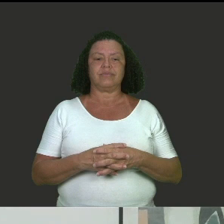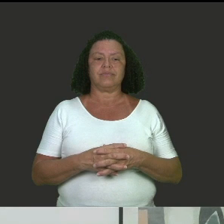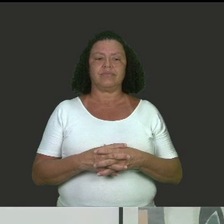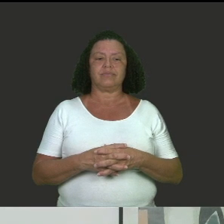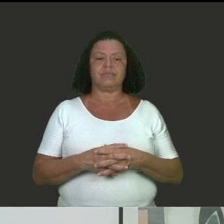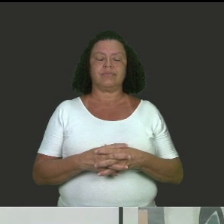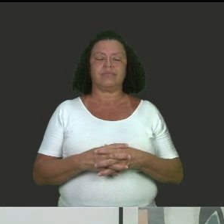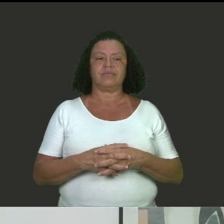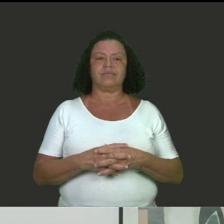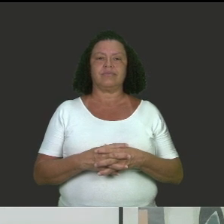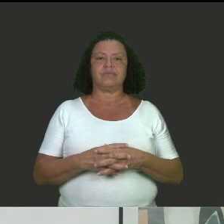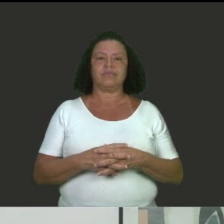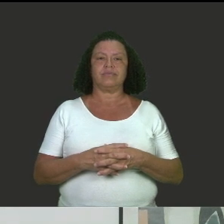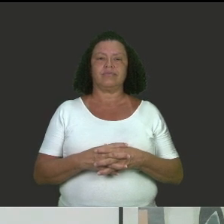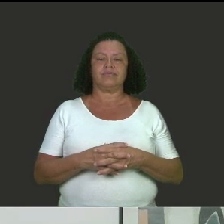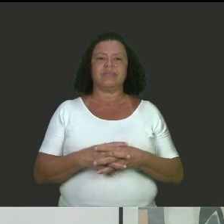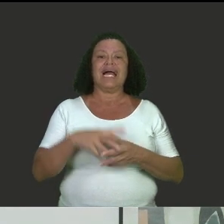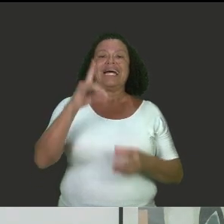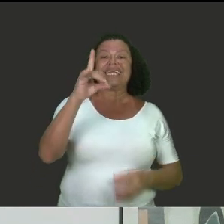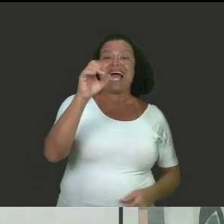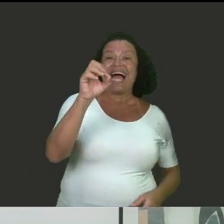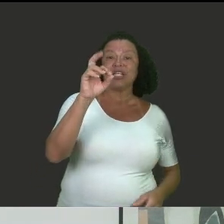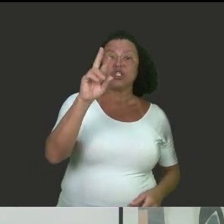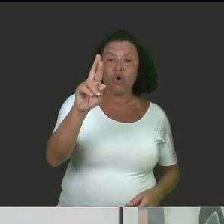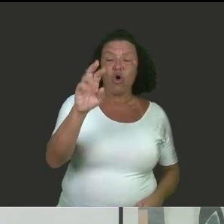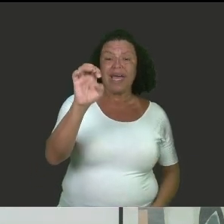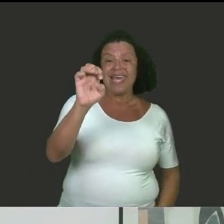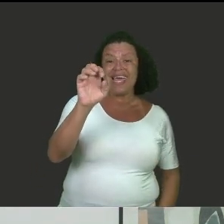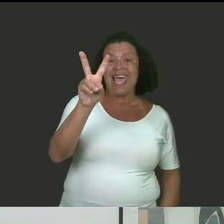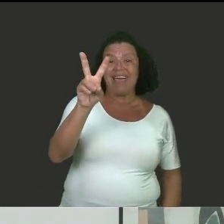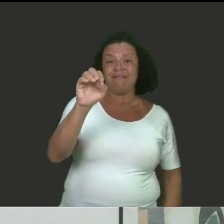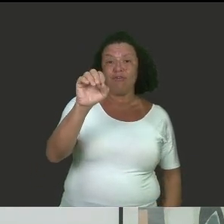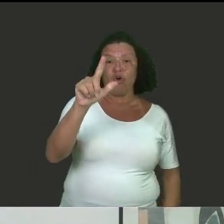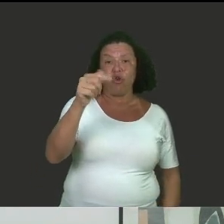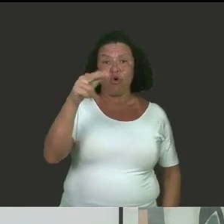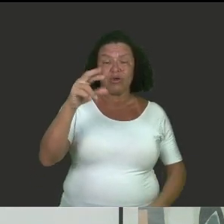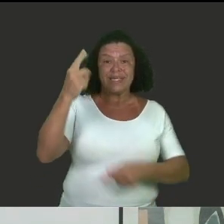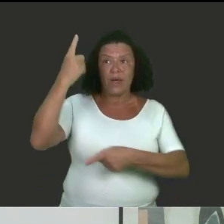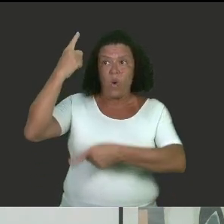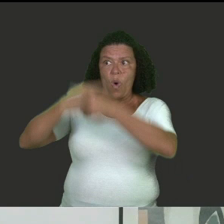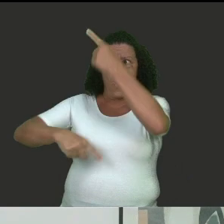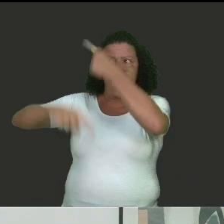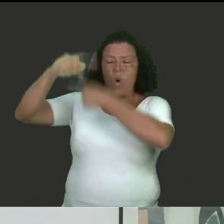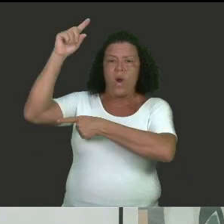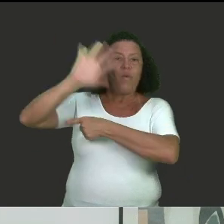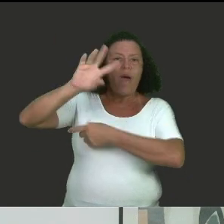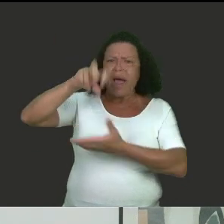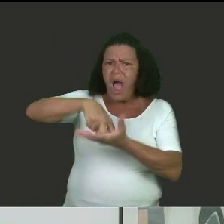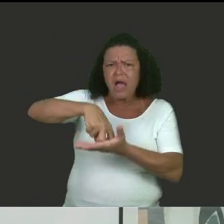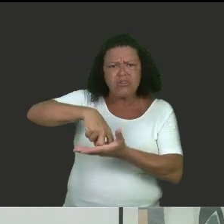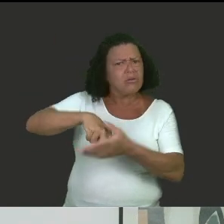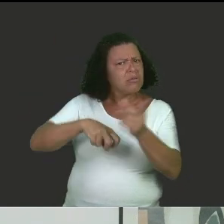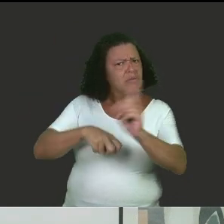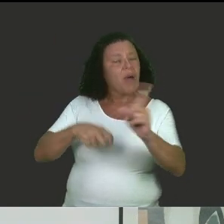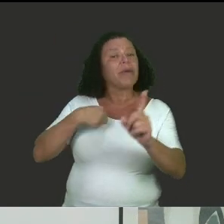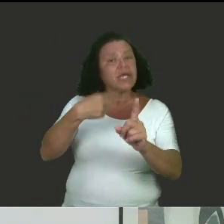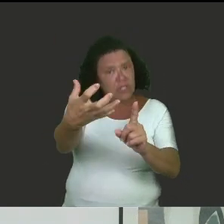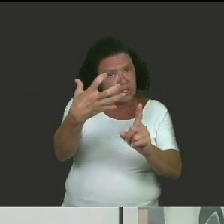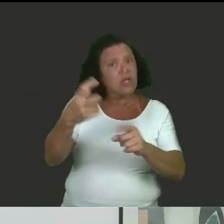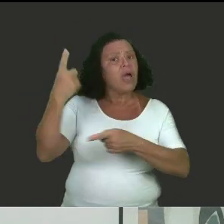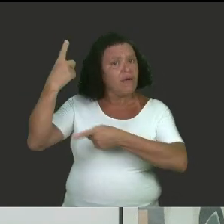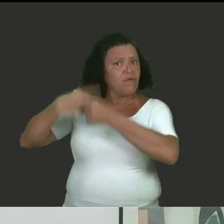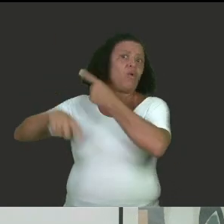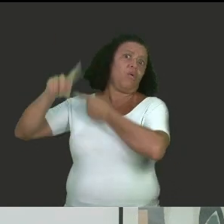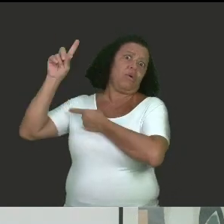Já na dor evolução, nós não sofremos por castigo, mas porque queremos evoluir, tá?